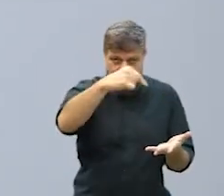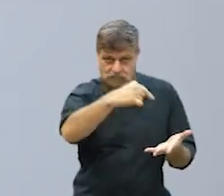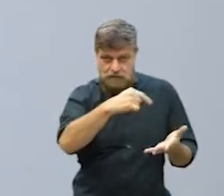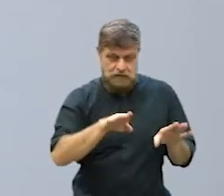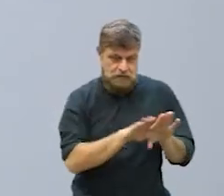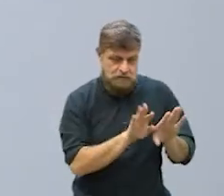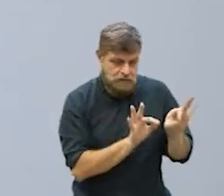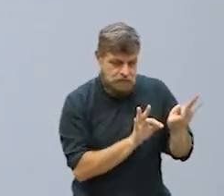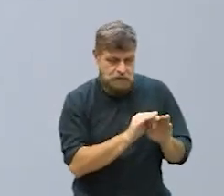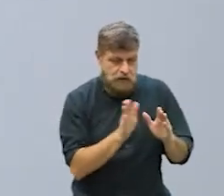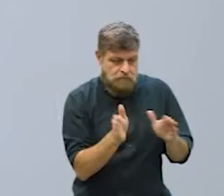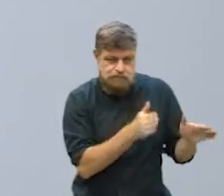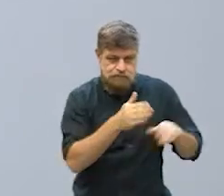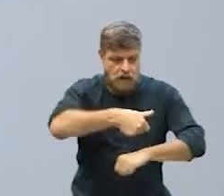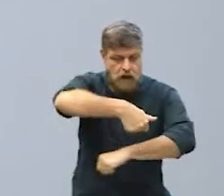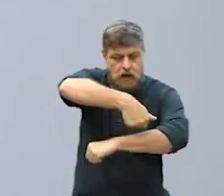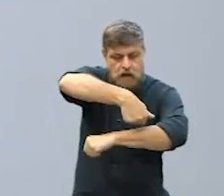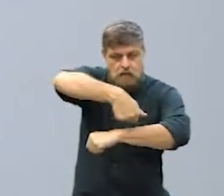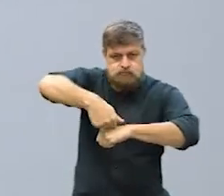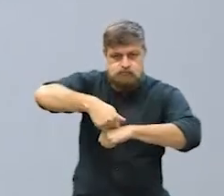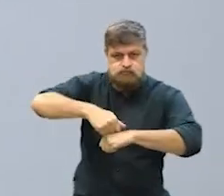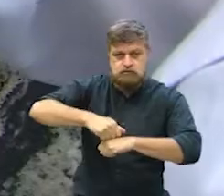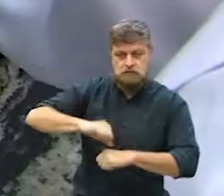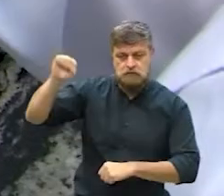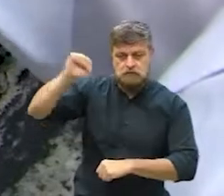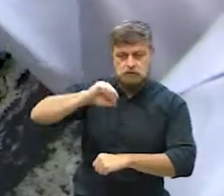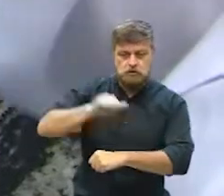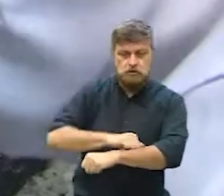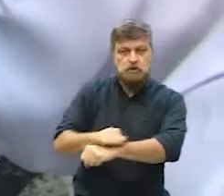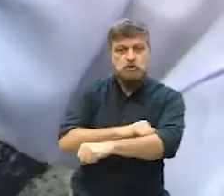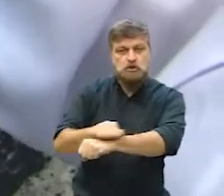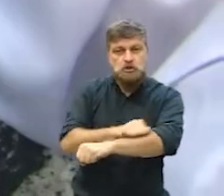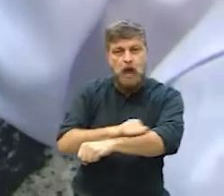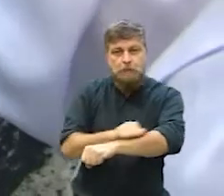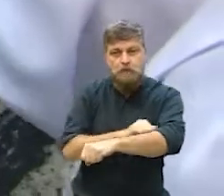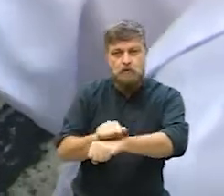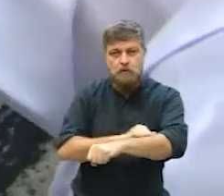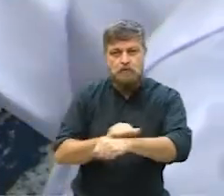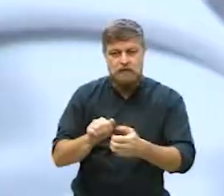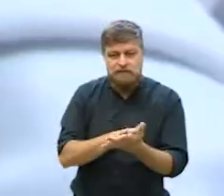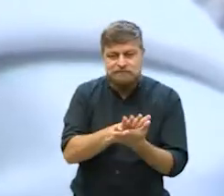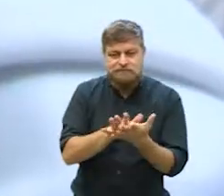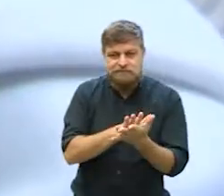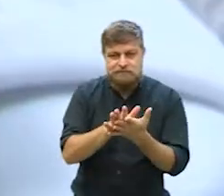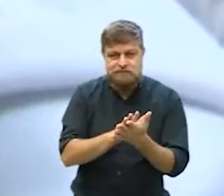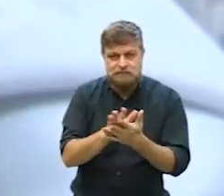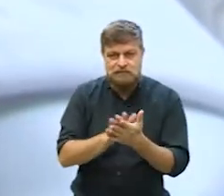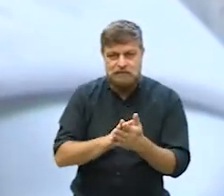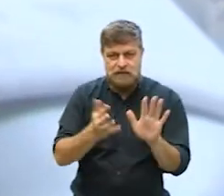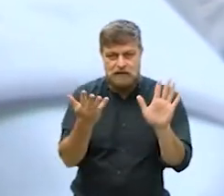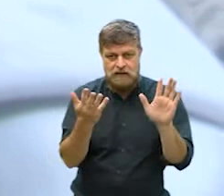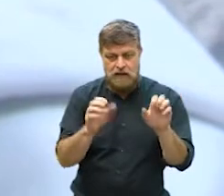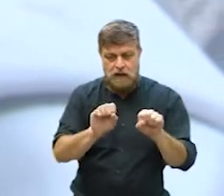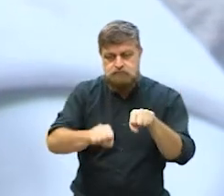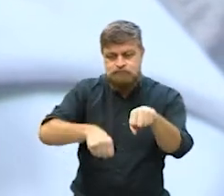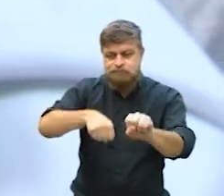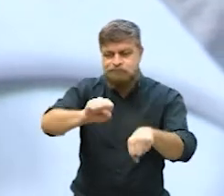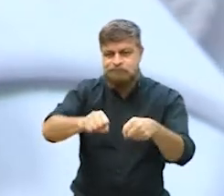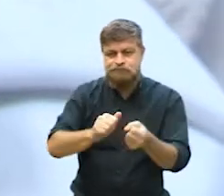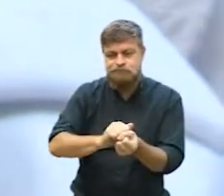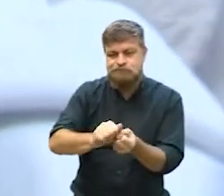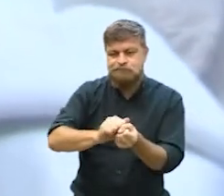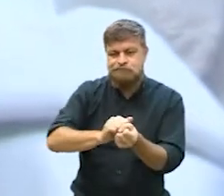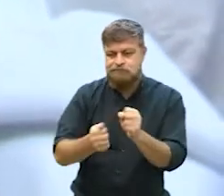semissólida, local para a produção de pomadas, shampoo, como este aí, e espuma de limpeza para as